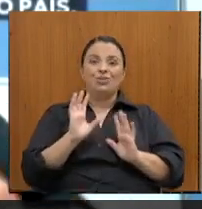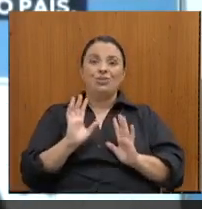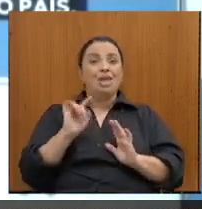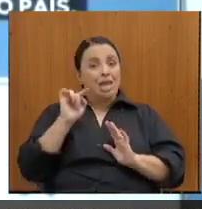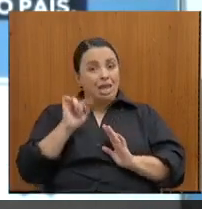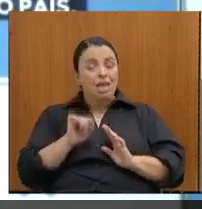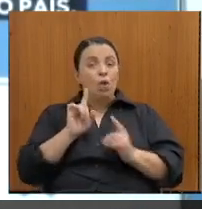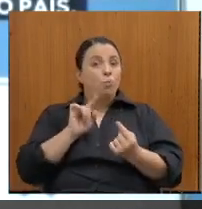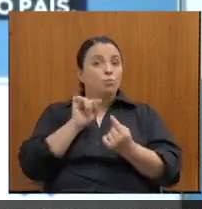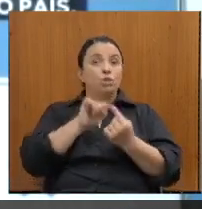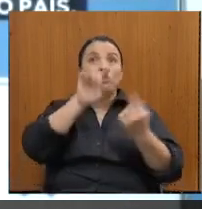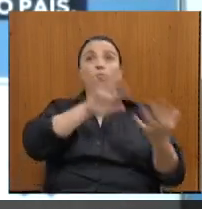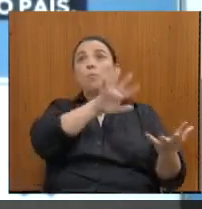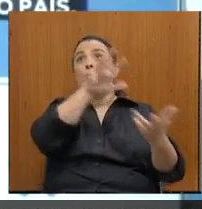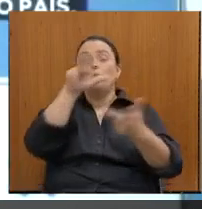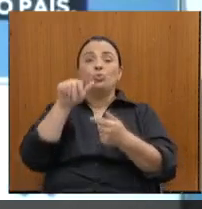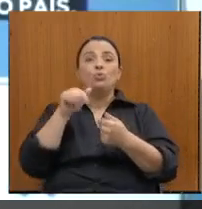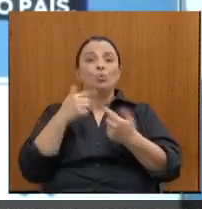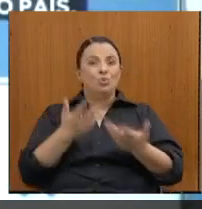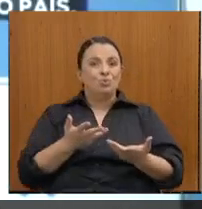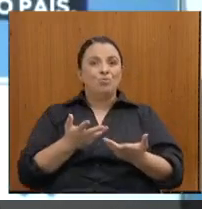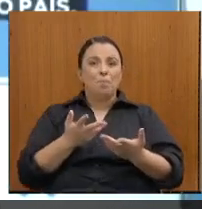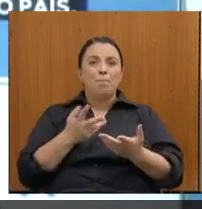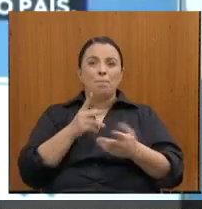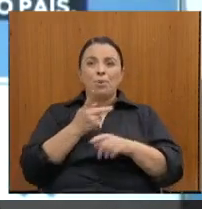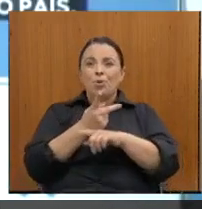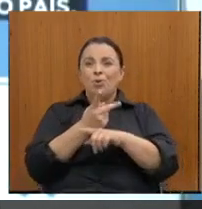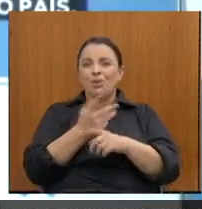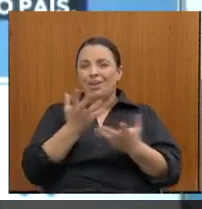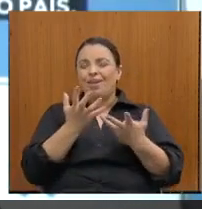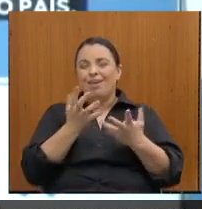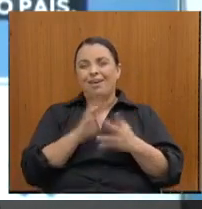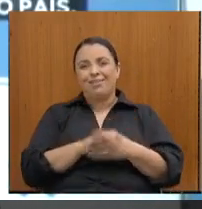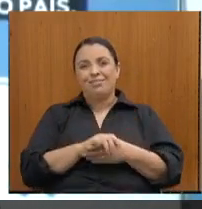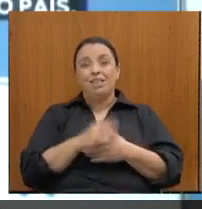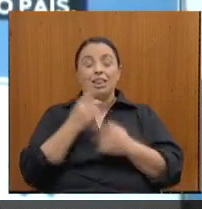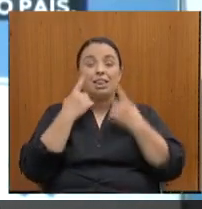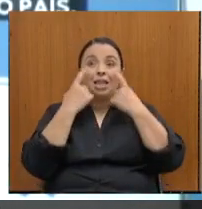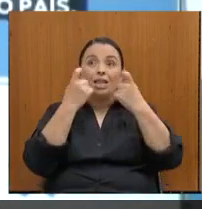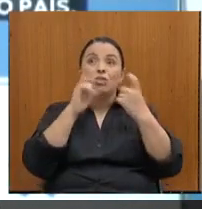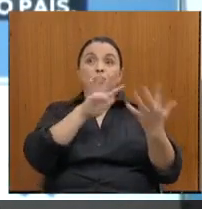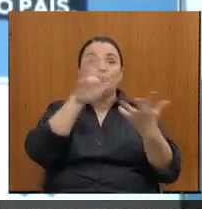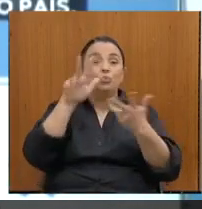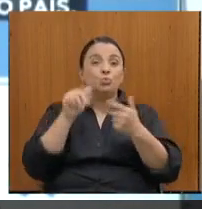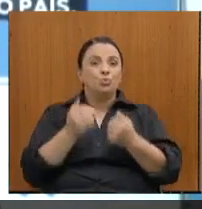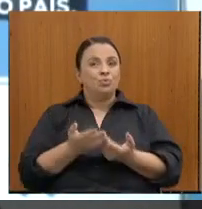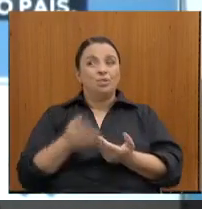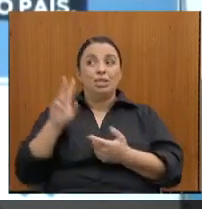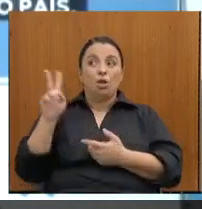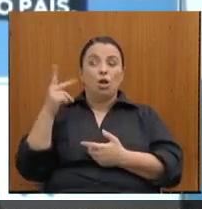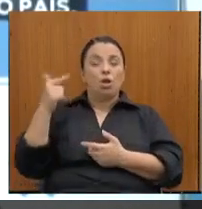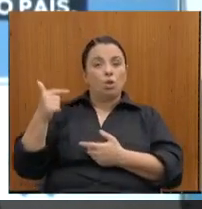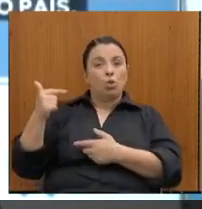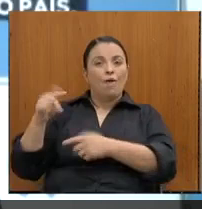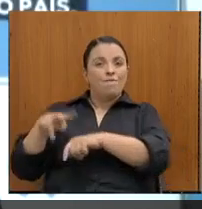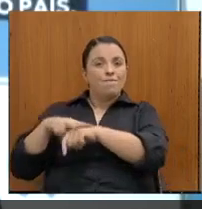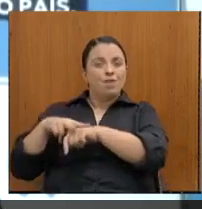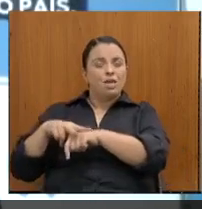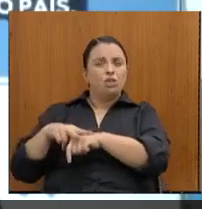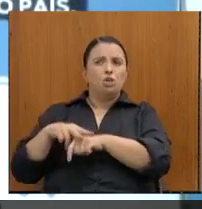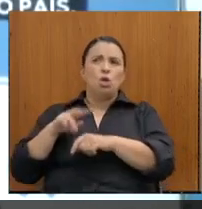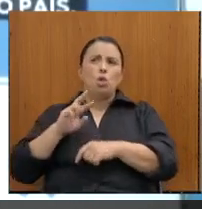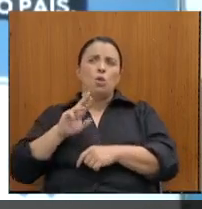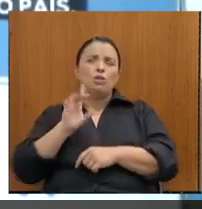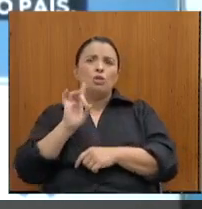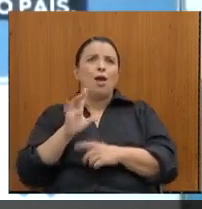procura hoje então nós temos a oportunidade região de verde não é só dá de reduzir a